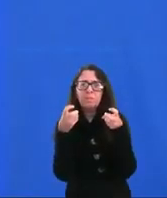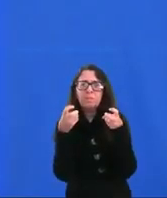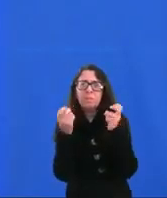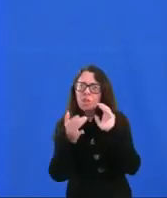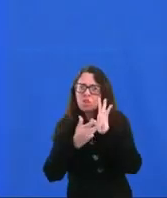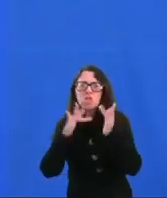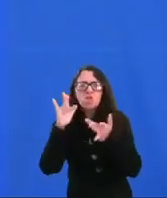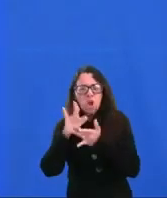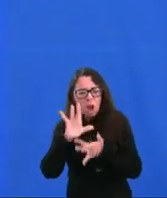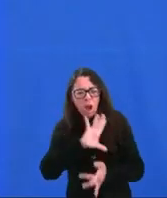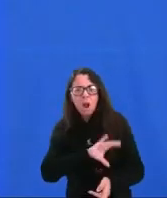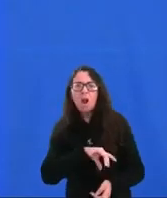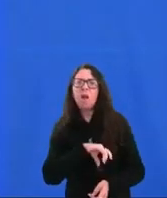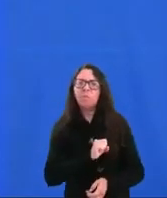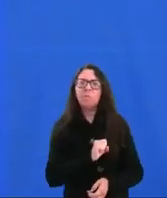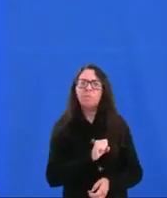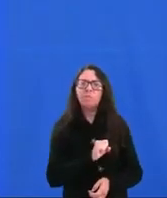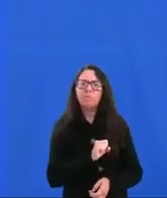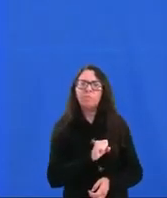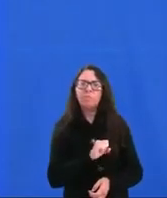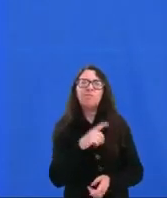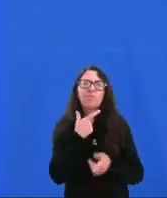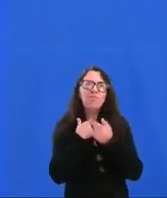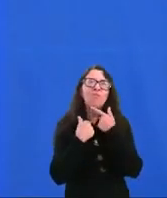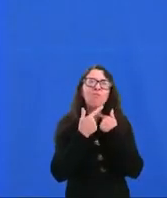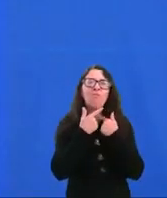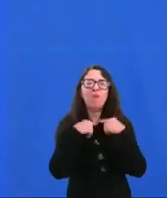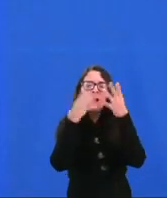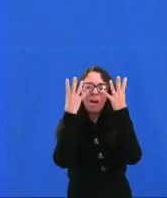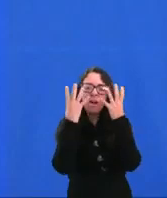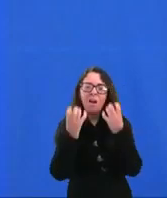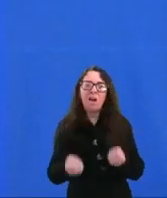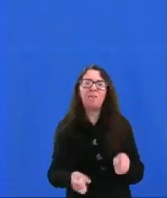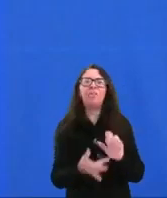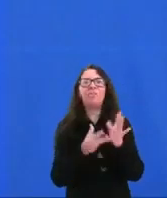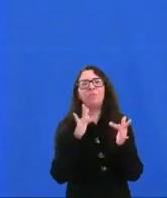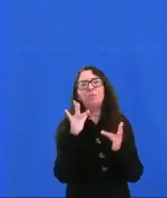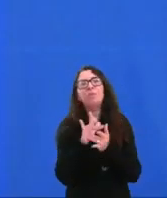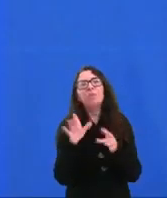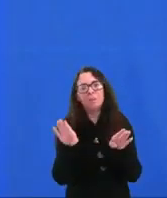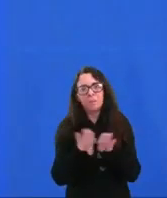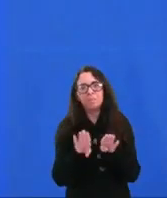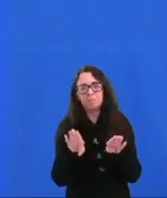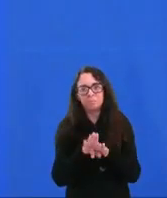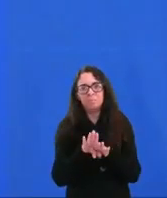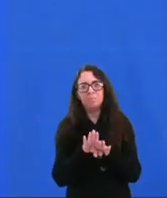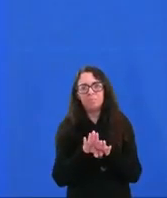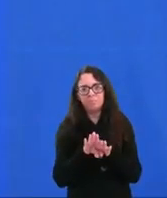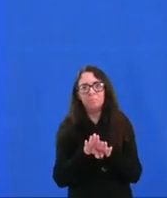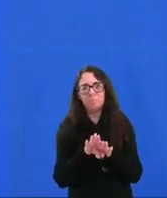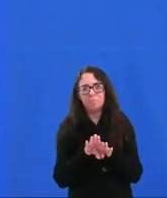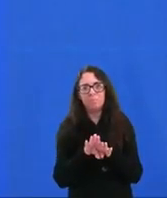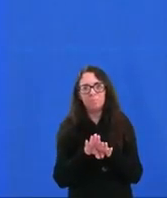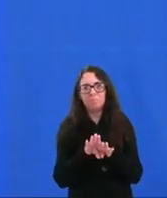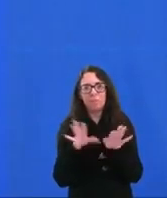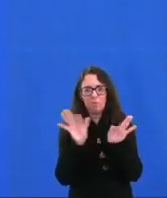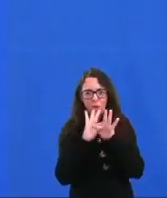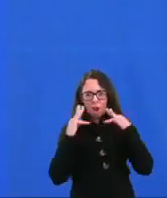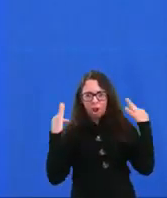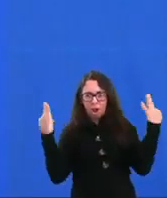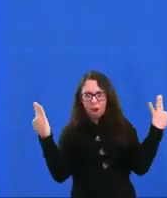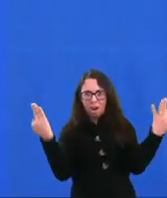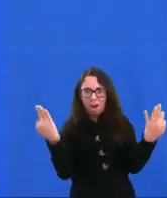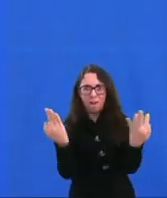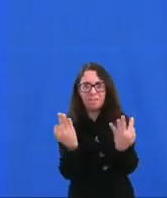vamos ler aqui, vamos fazer voltar àquela lição, uma das primeiras lições, eu sempre falo, né? Acaba indo para